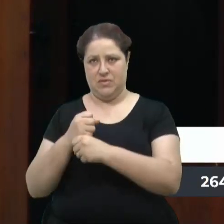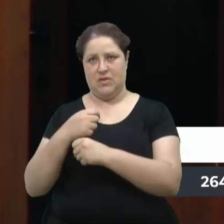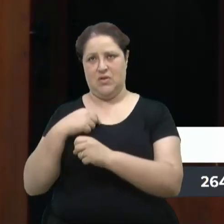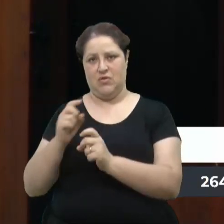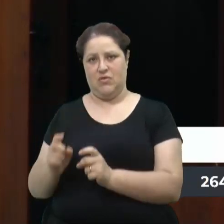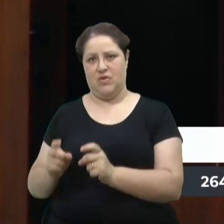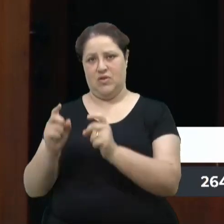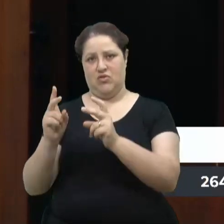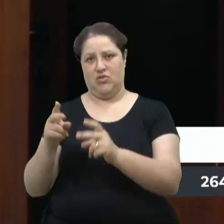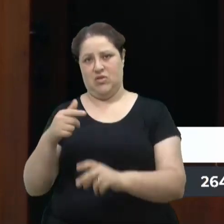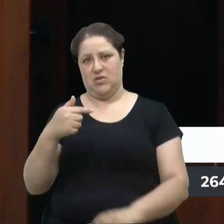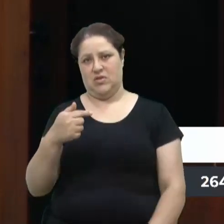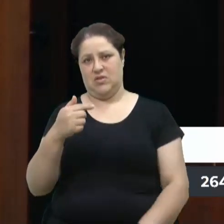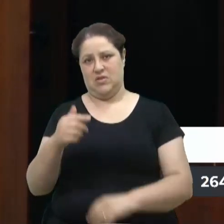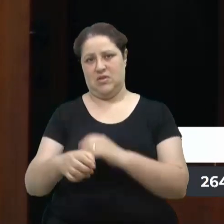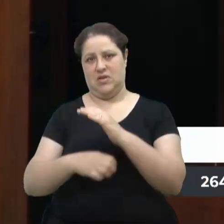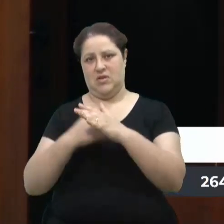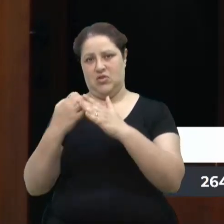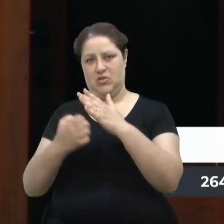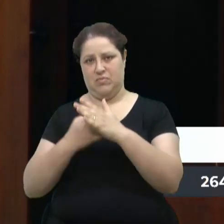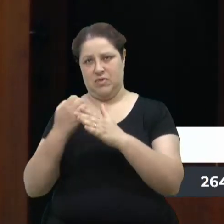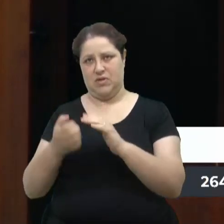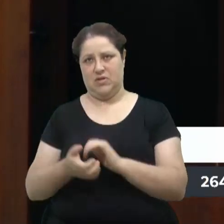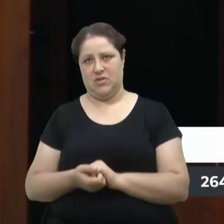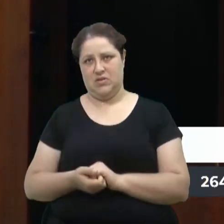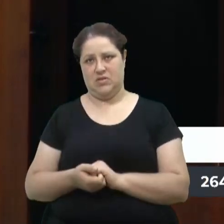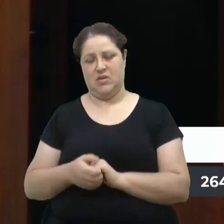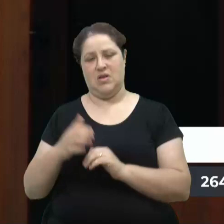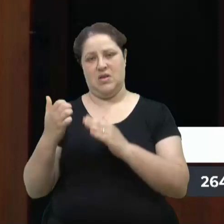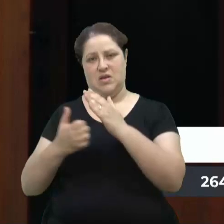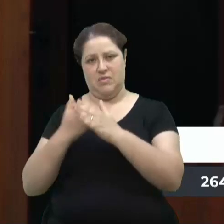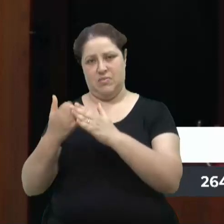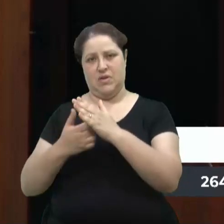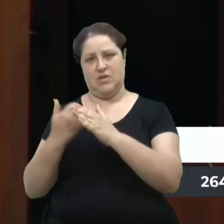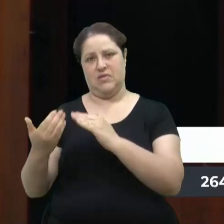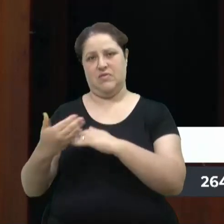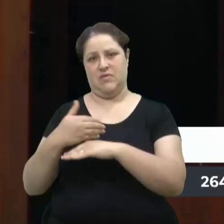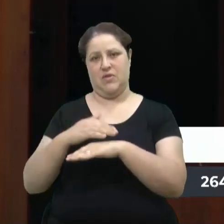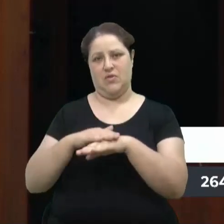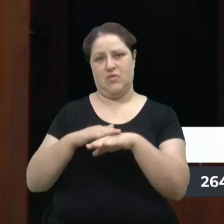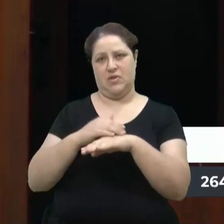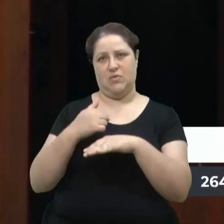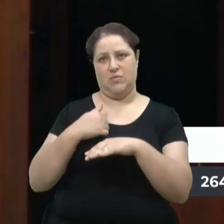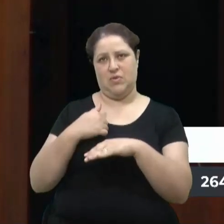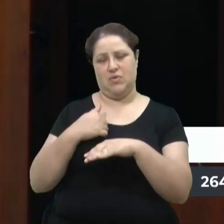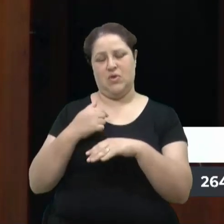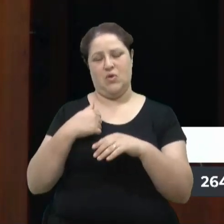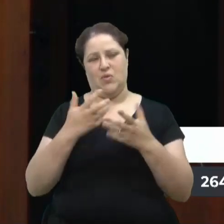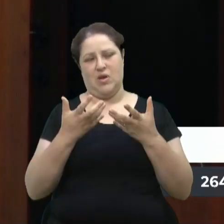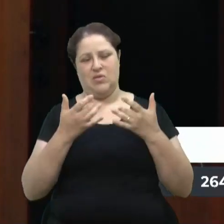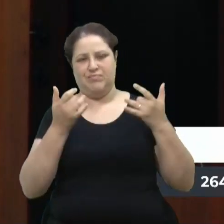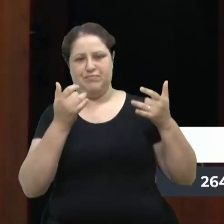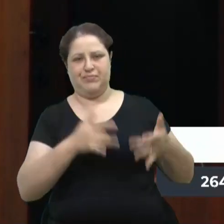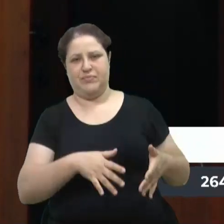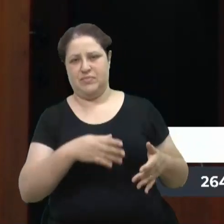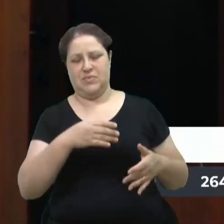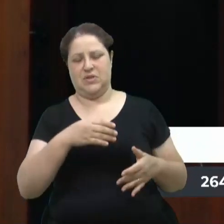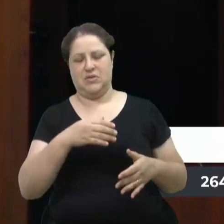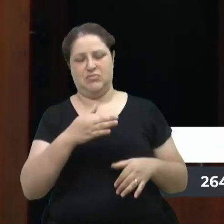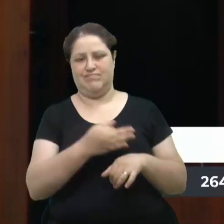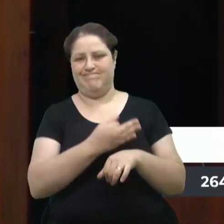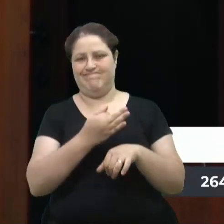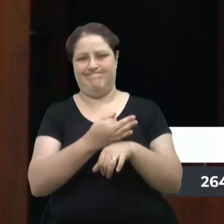empresas. As empresas procuravam a consultoria, eu quero desistir, eu não aguento mais. E